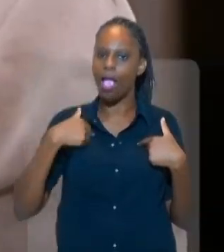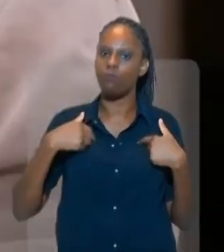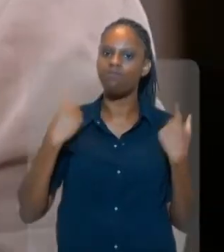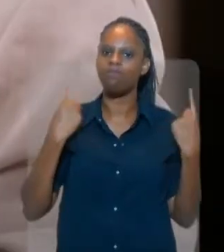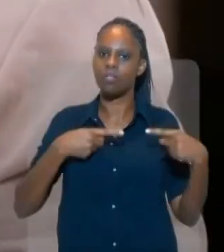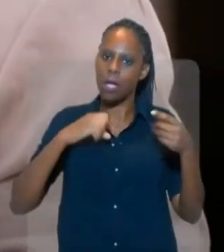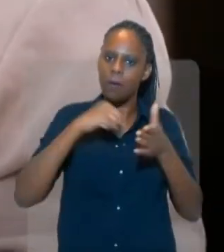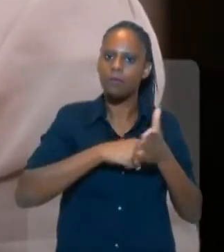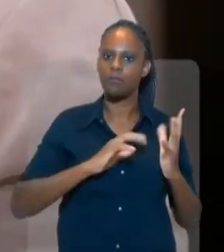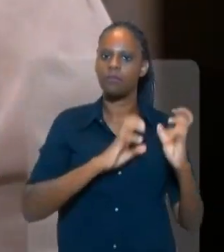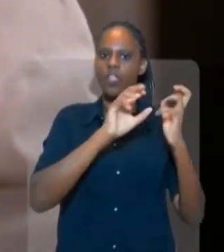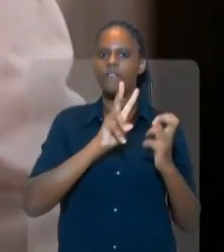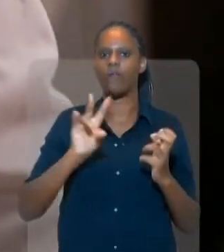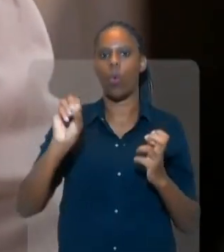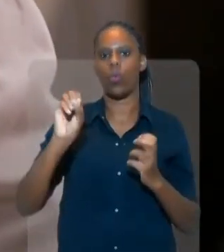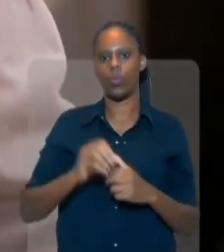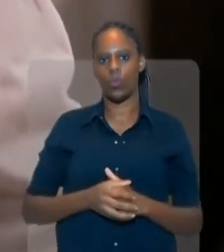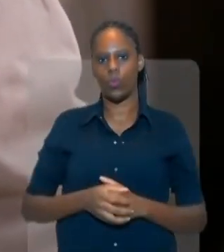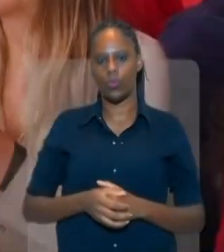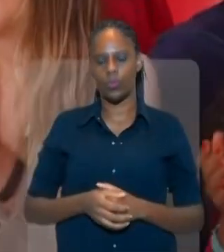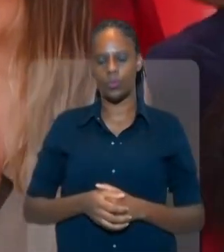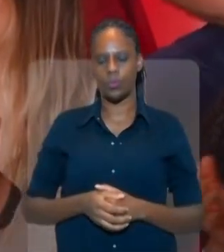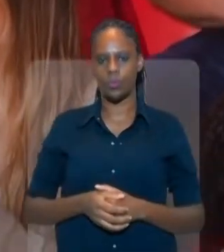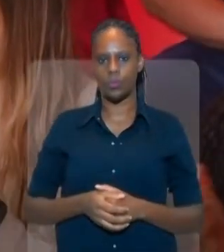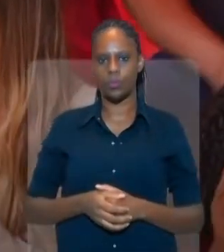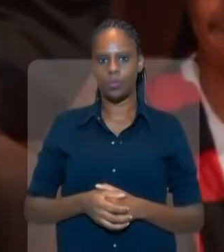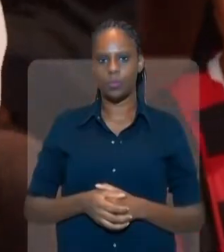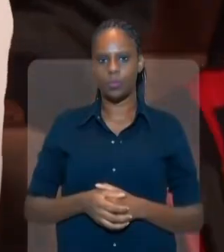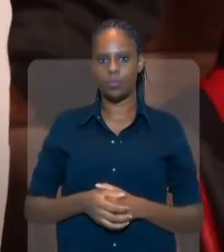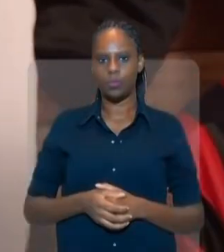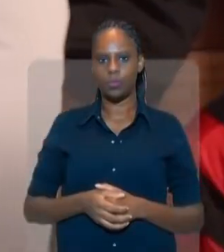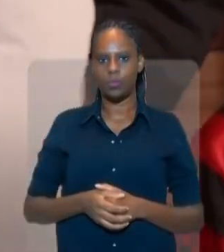Então, enquanto eu tiver força, cara, eu vou brigar.